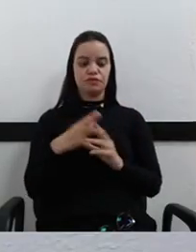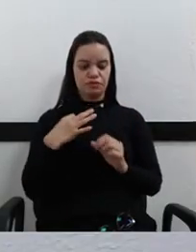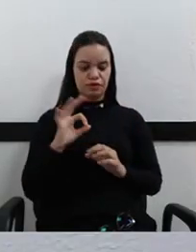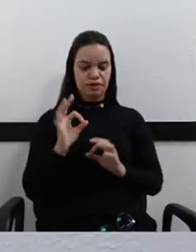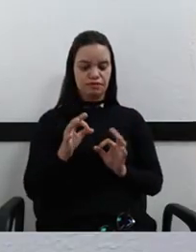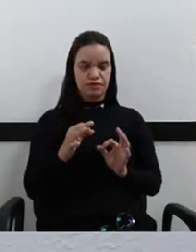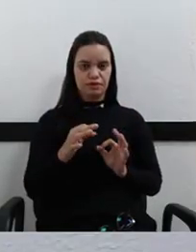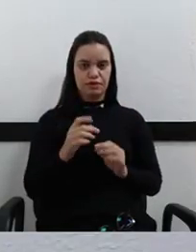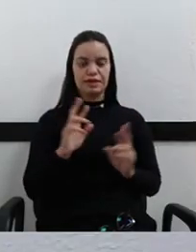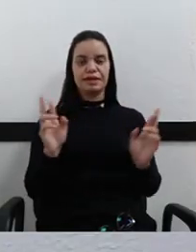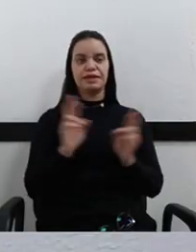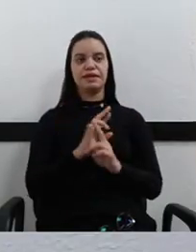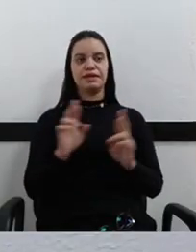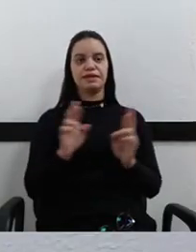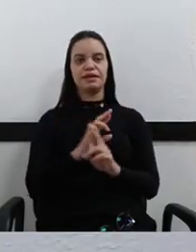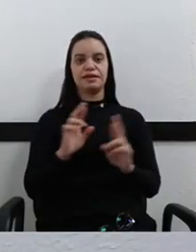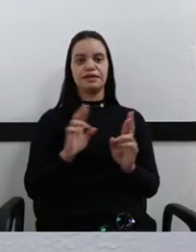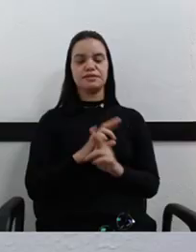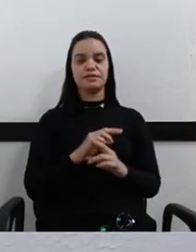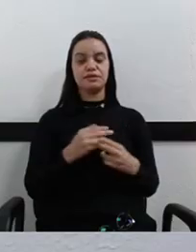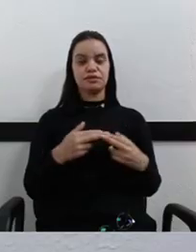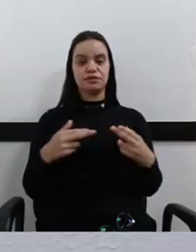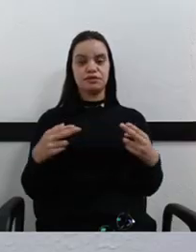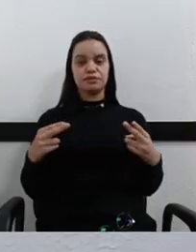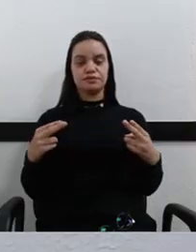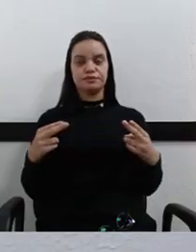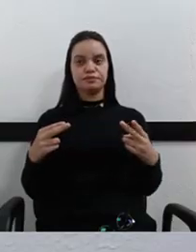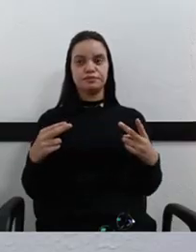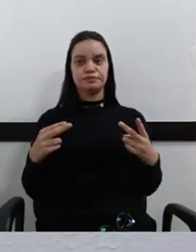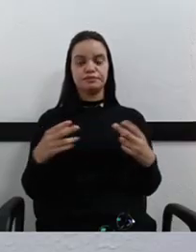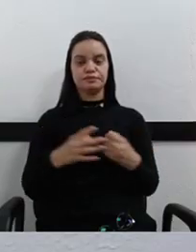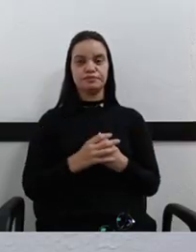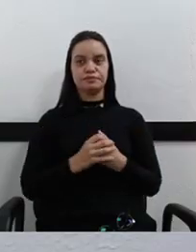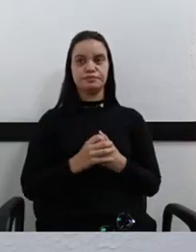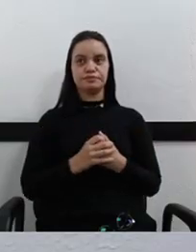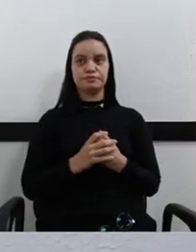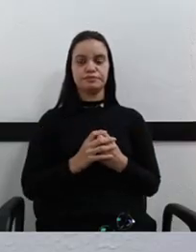indeferido em relação ao gozo das compensações.